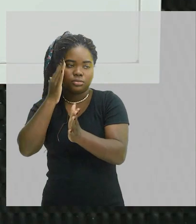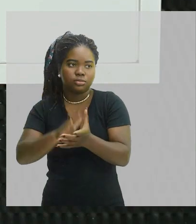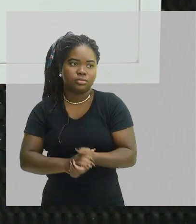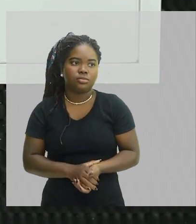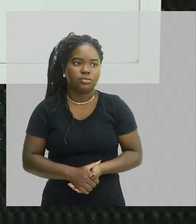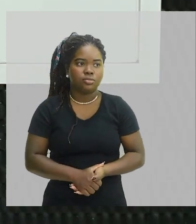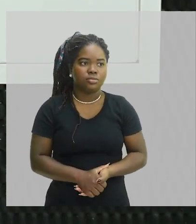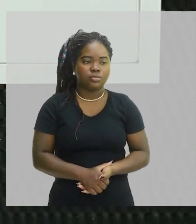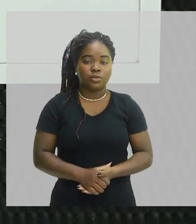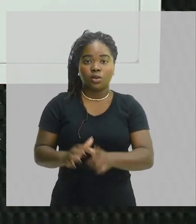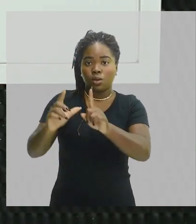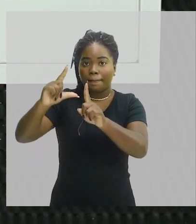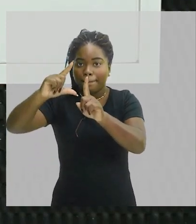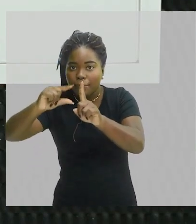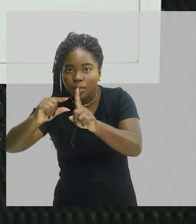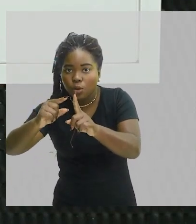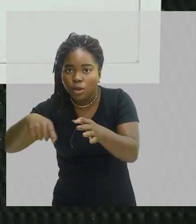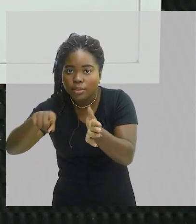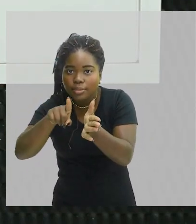o negativo.